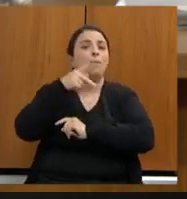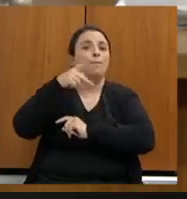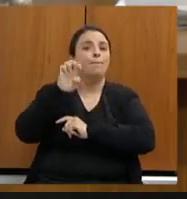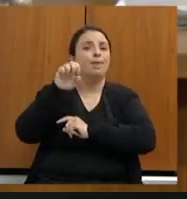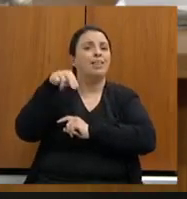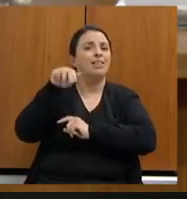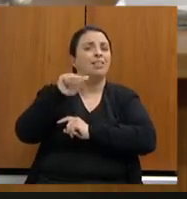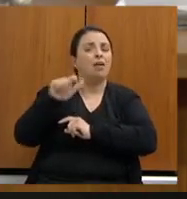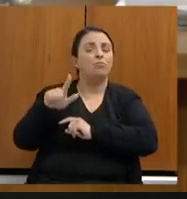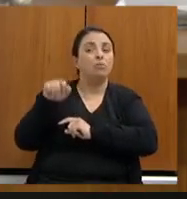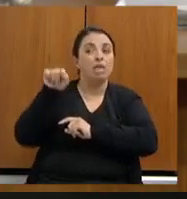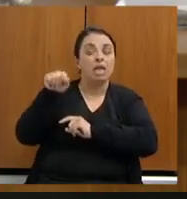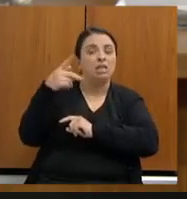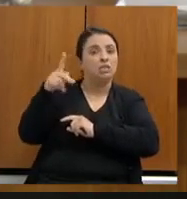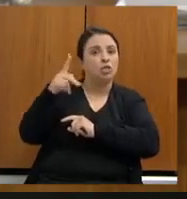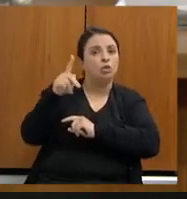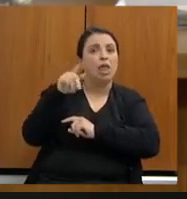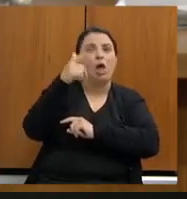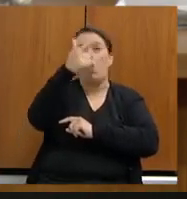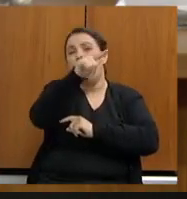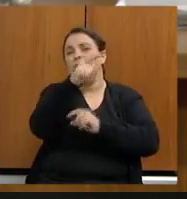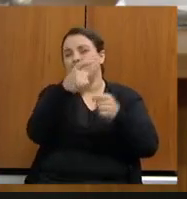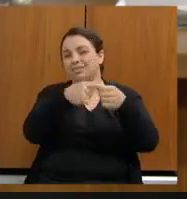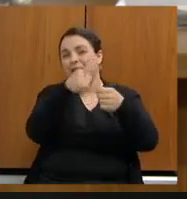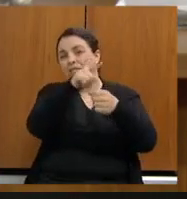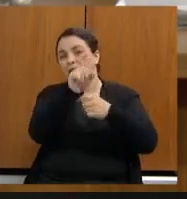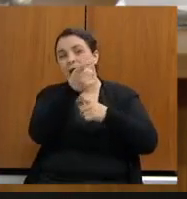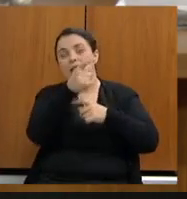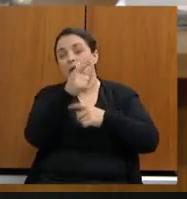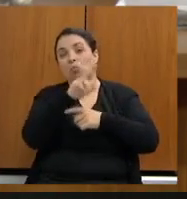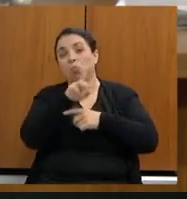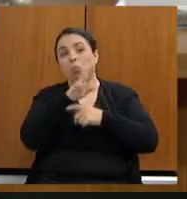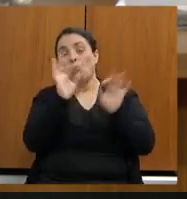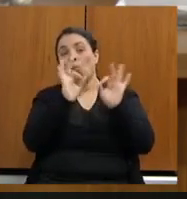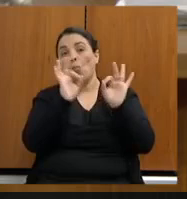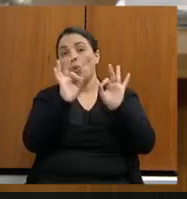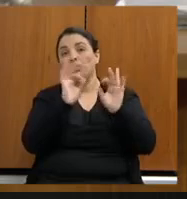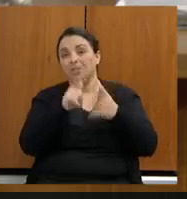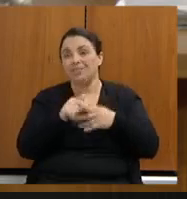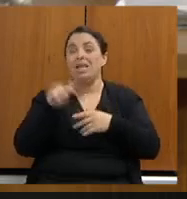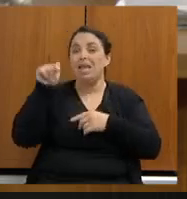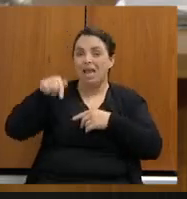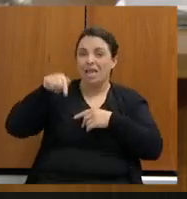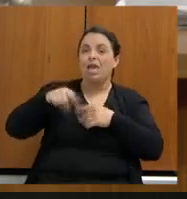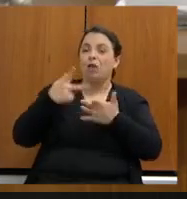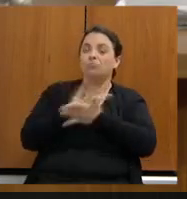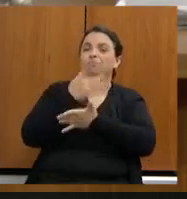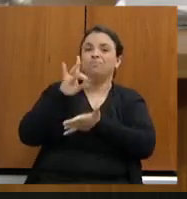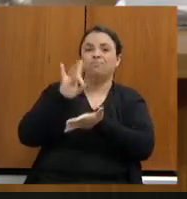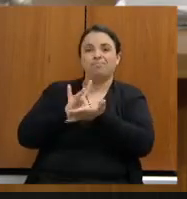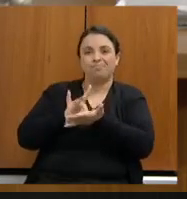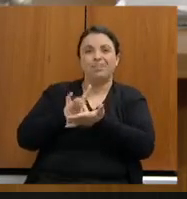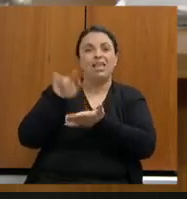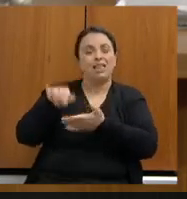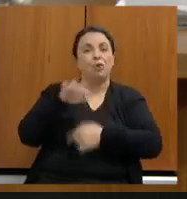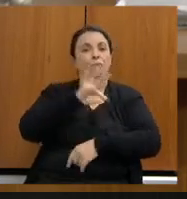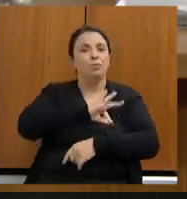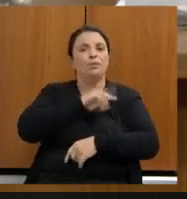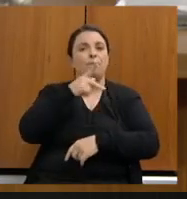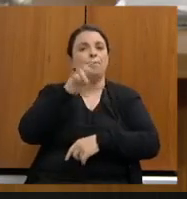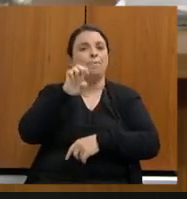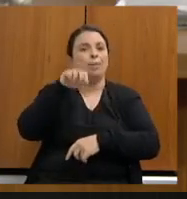ensinando Então quer dizer que graças ao Senhor também que bancou essa conta com a gente eu e policiais para nós agora são reconhecido